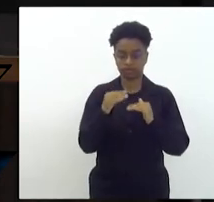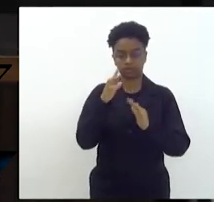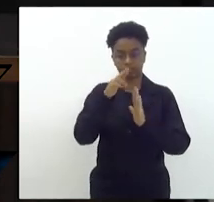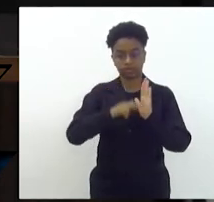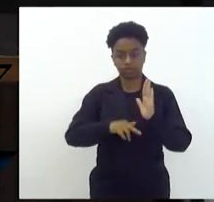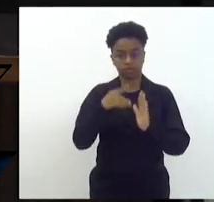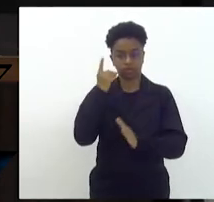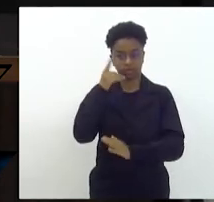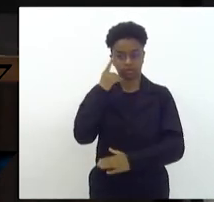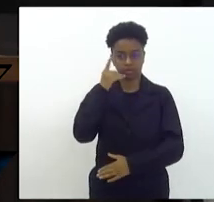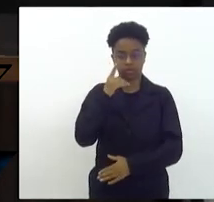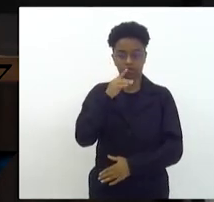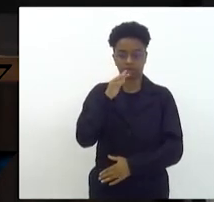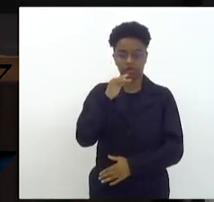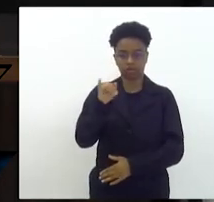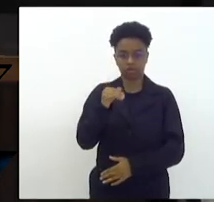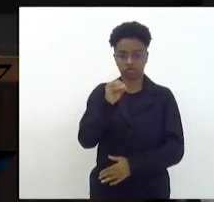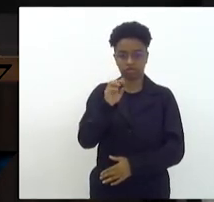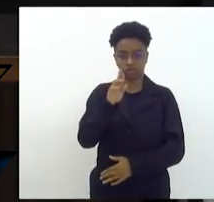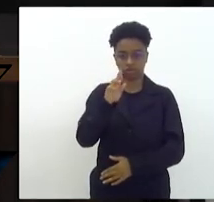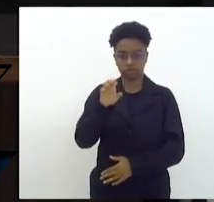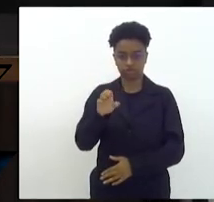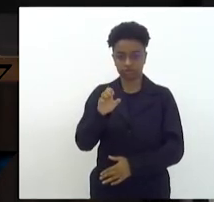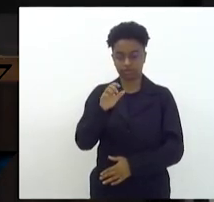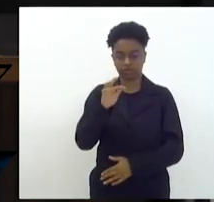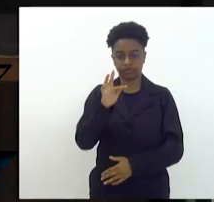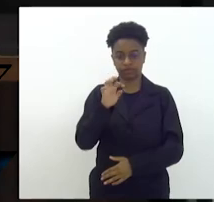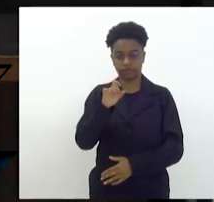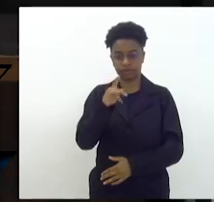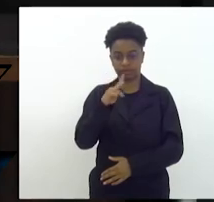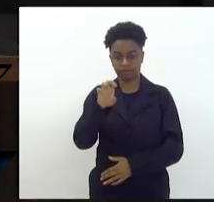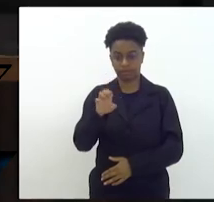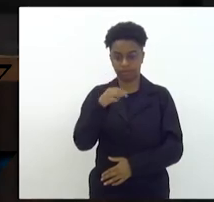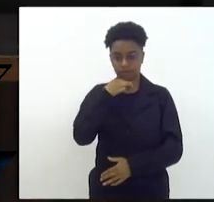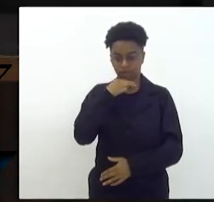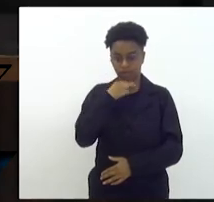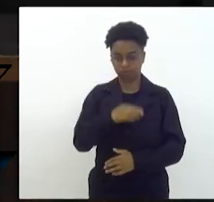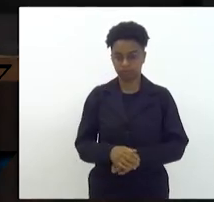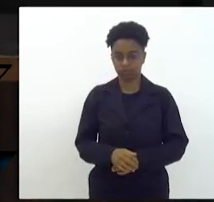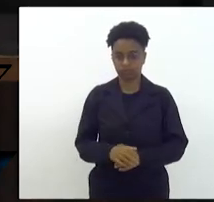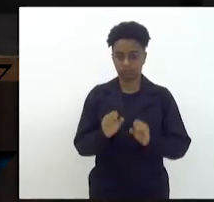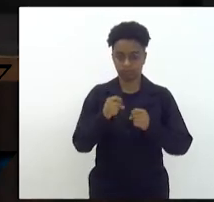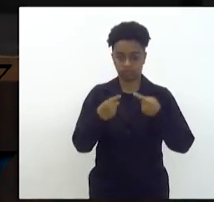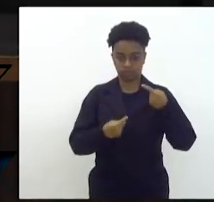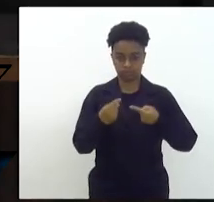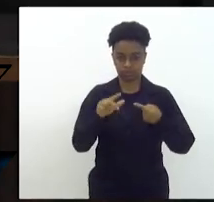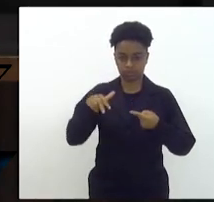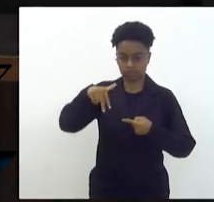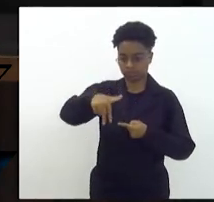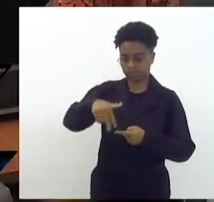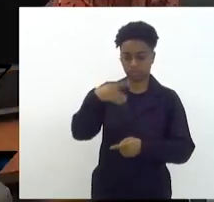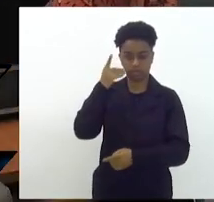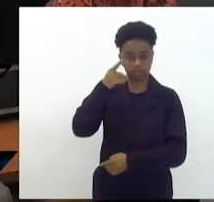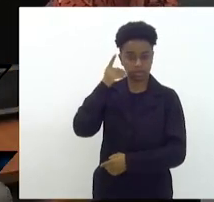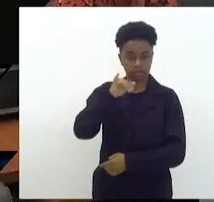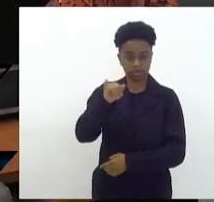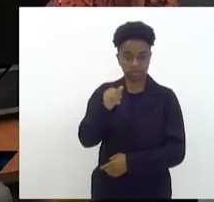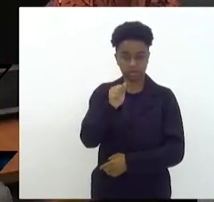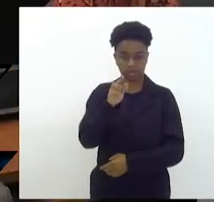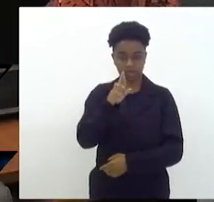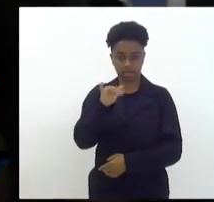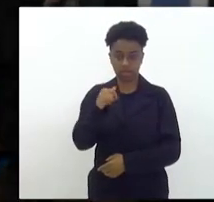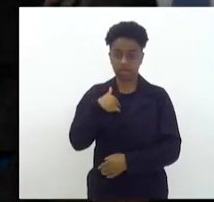deputado Jorge Felipe Neto em discussão senhor presidente Boa tarde Boa tarde eu quero